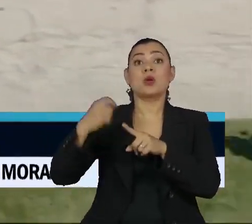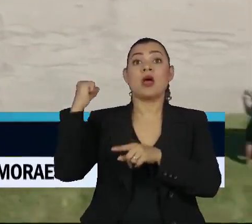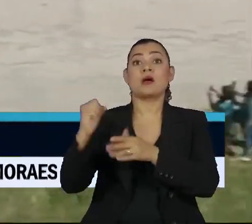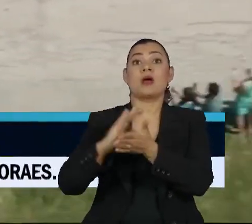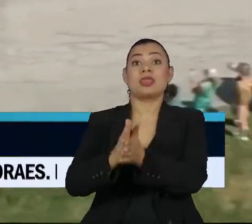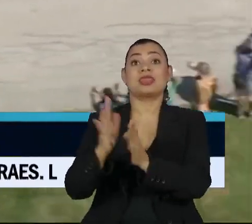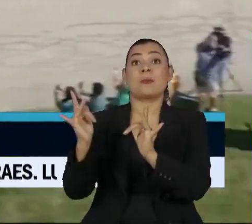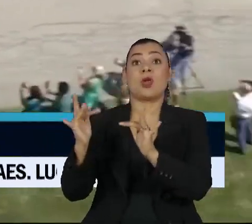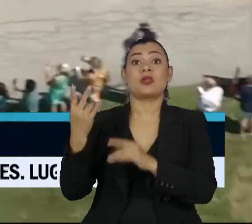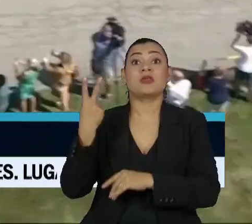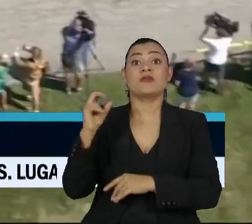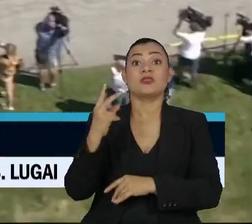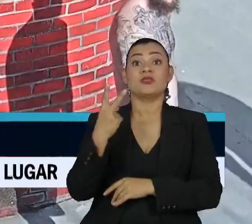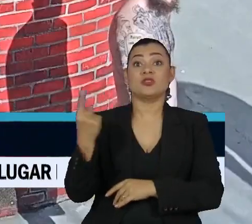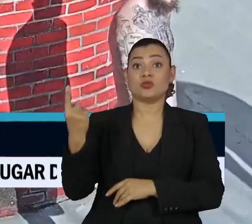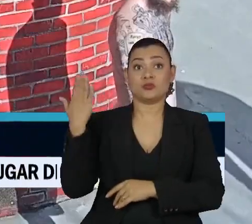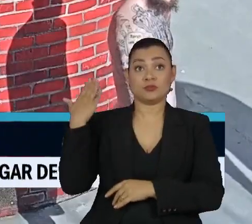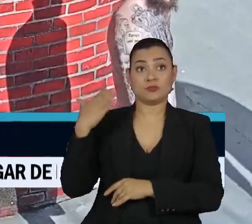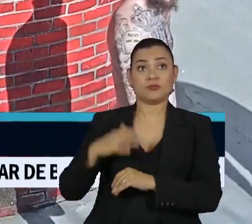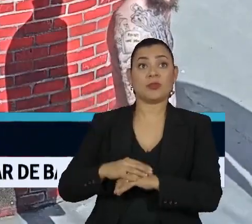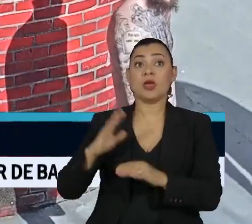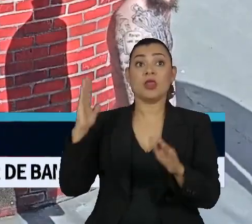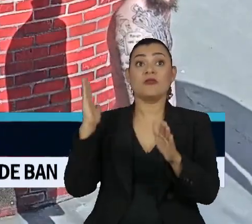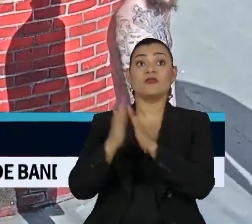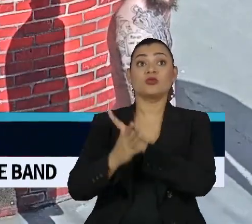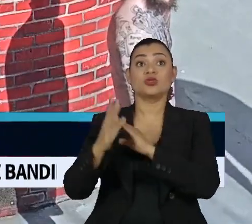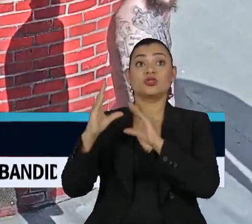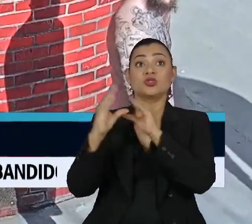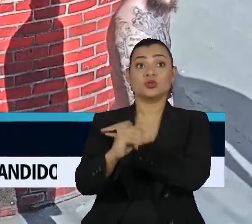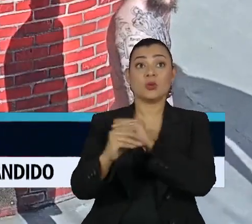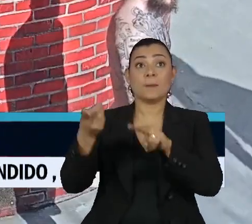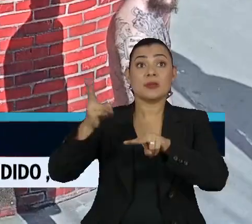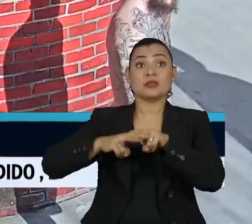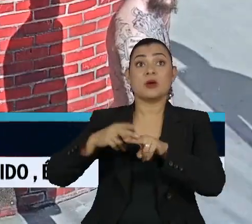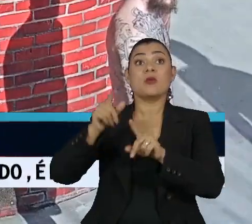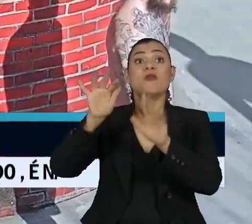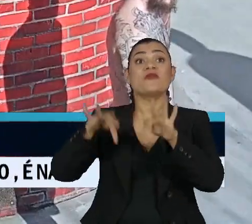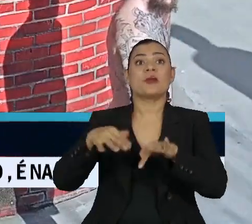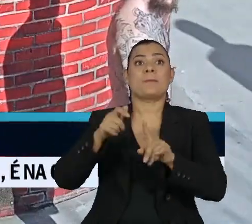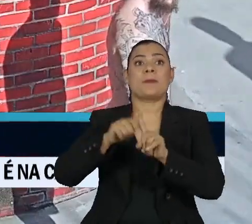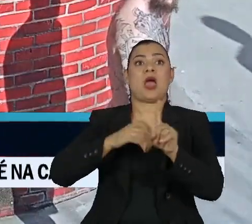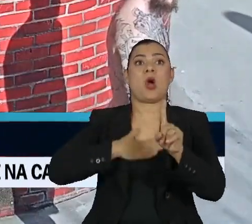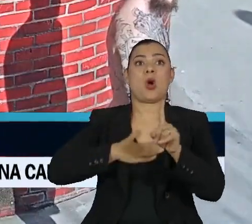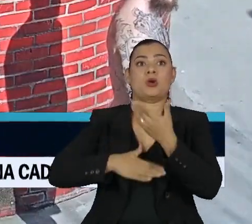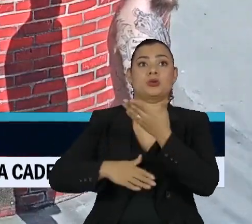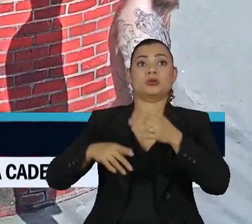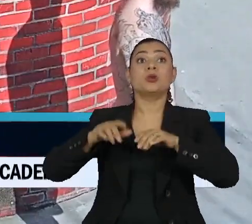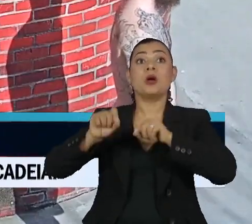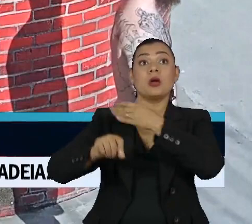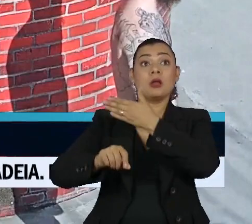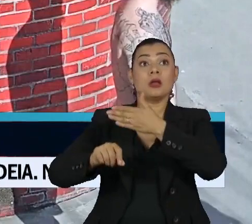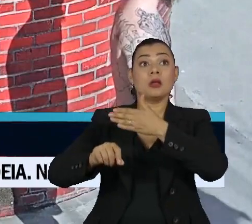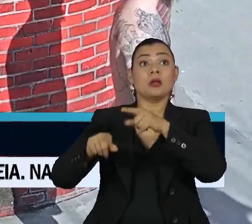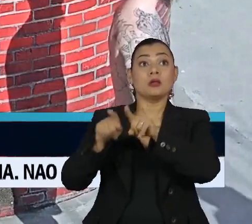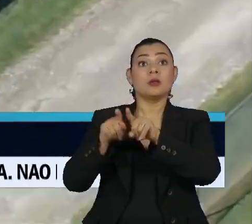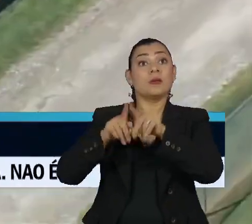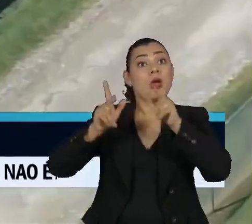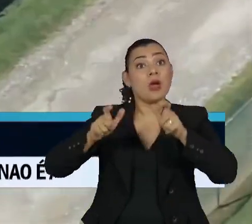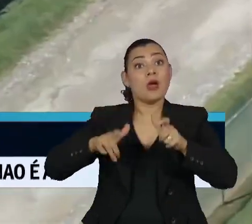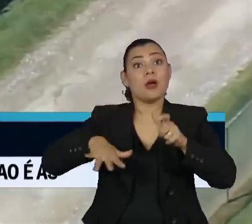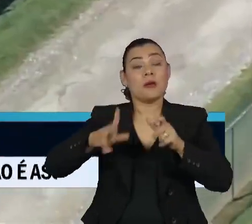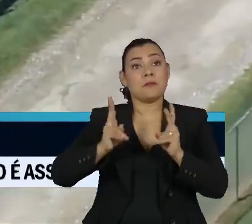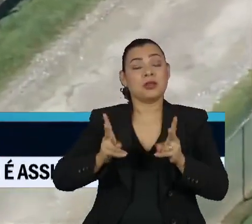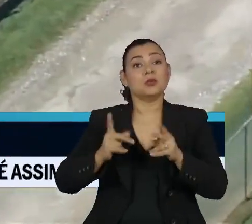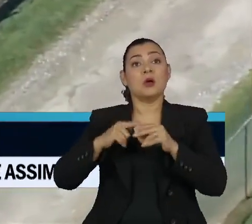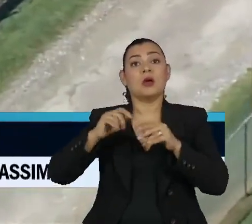da namorada em 2021. Ele fugiu da prisão no fim de agosto, após escalar as paredes do presídio do condado de Chester